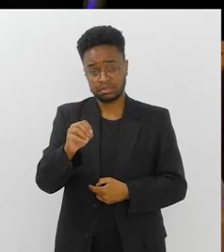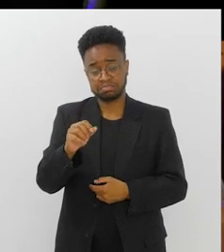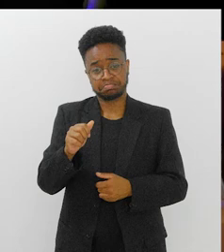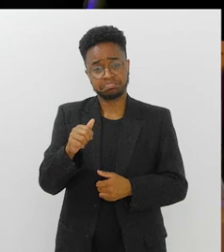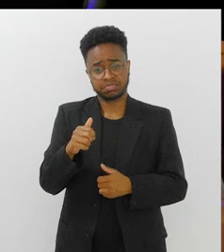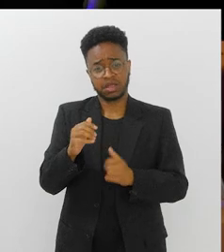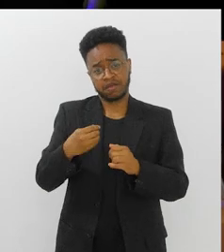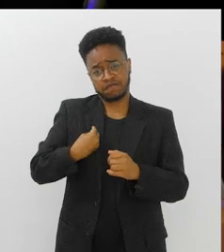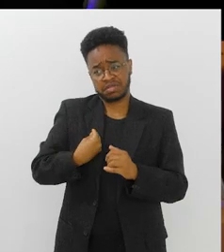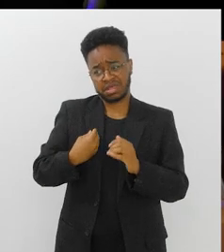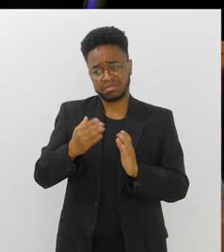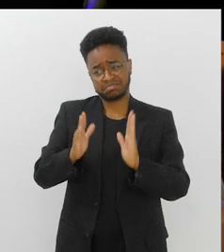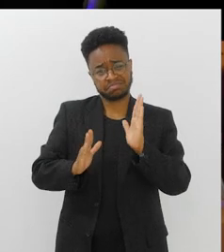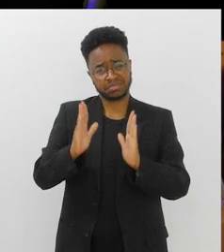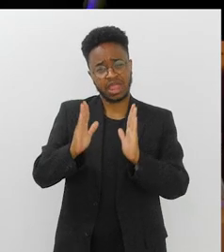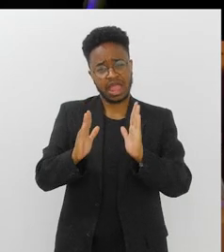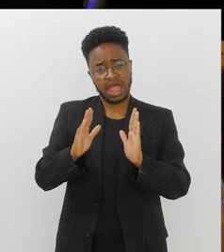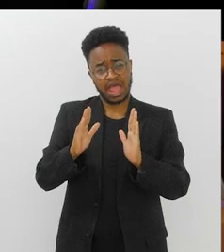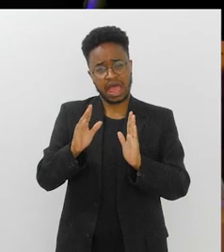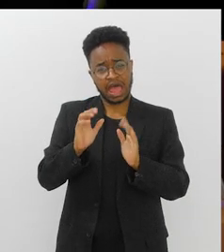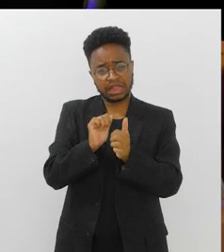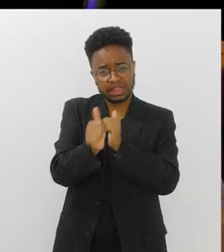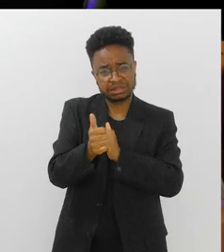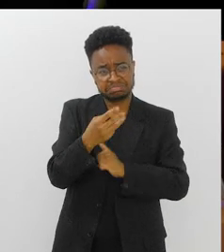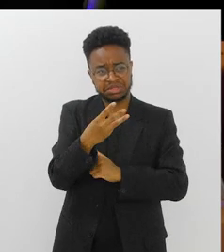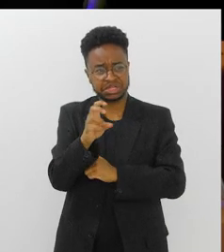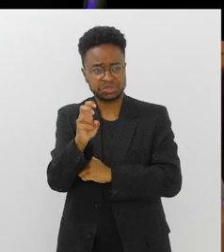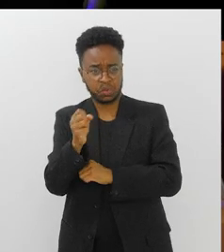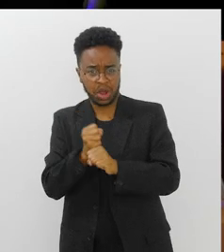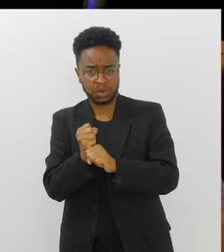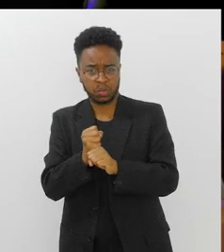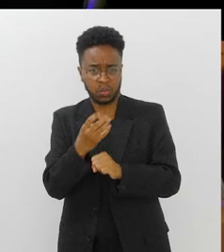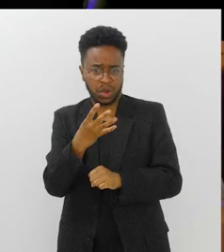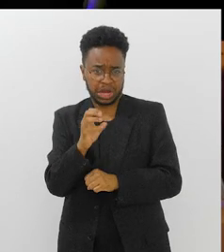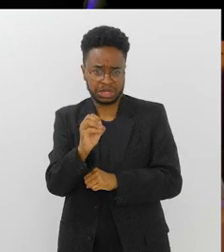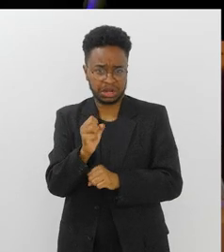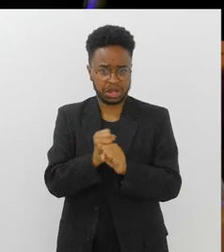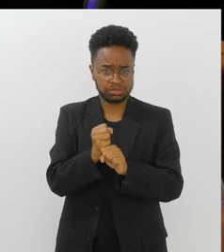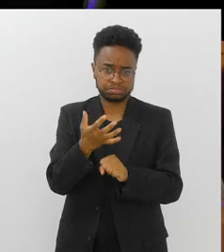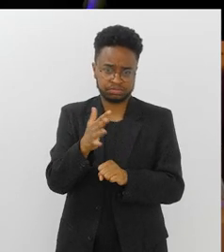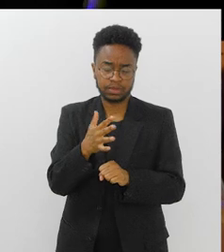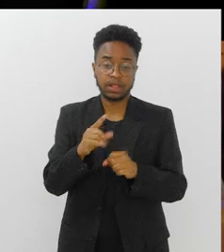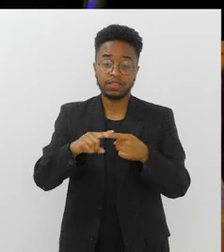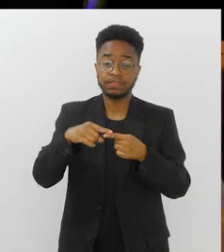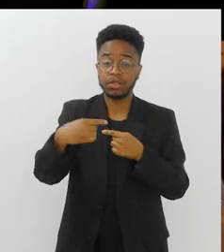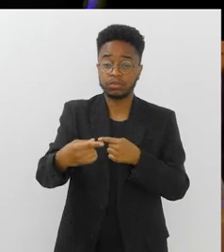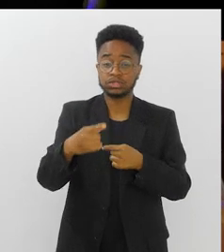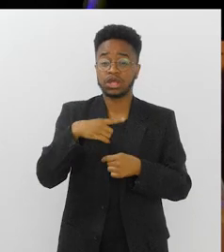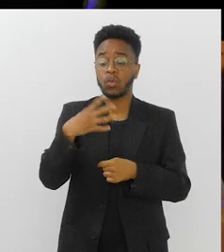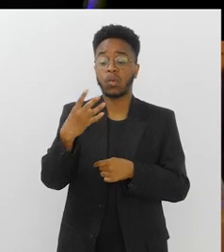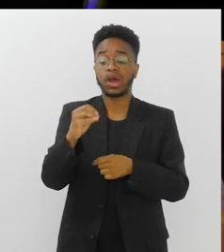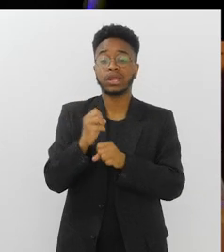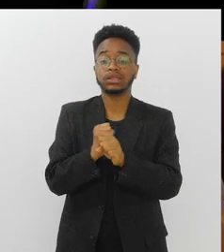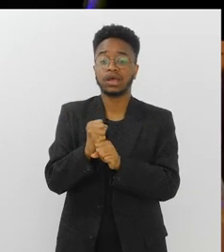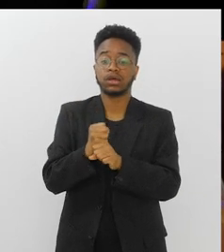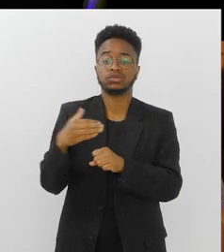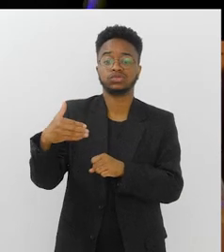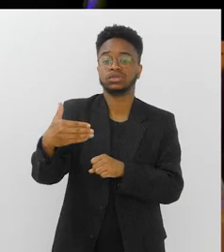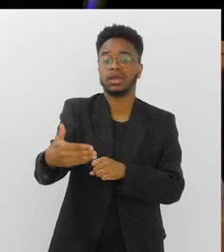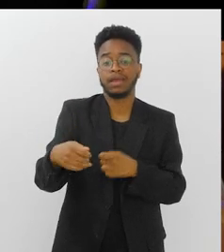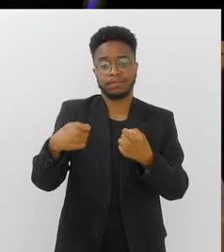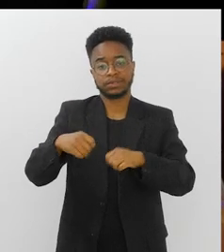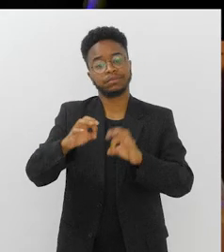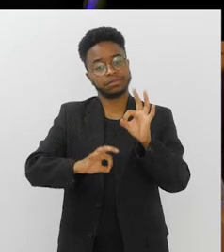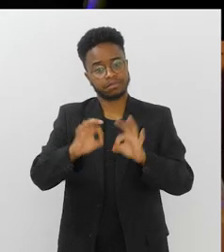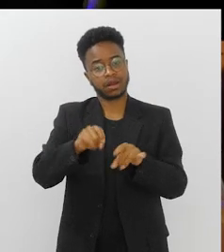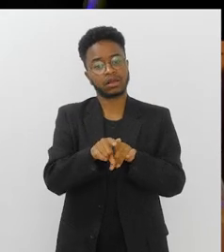viver ali como atleta 35 40 anos enfim depois a gente tem mais mais 80 e mais 40 50 anos de vida e a